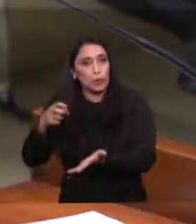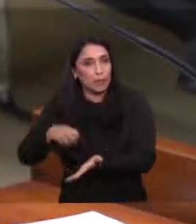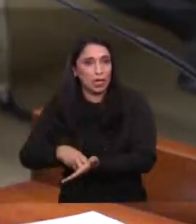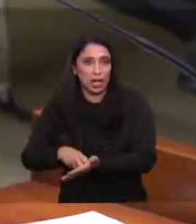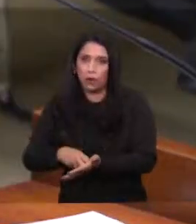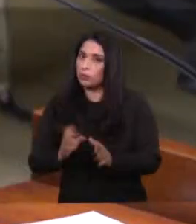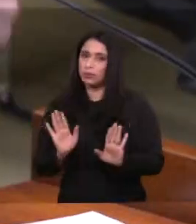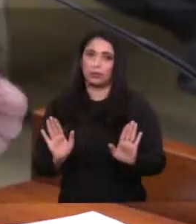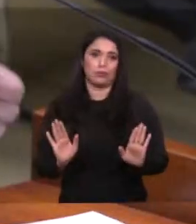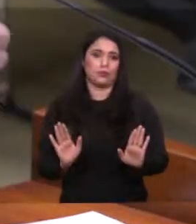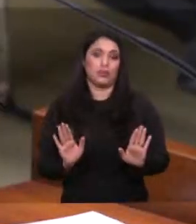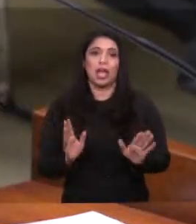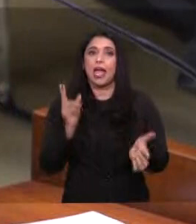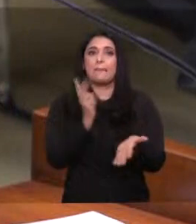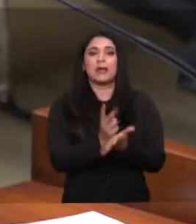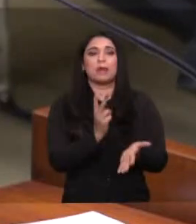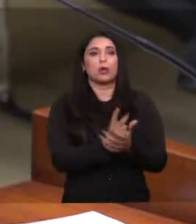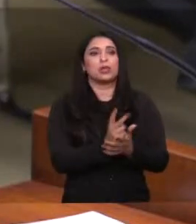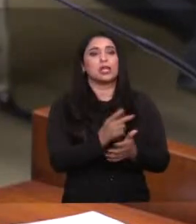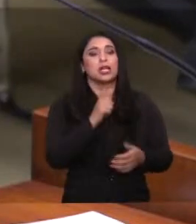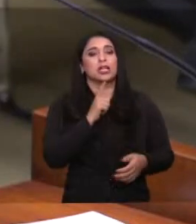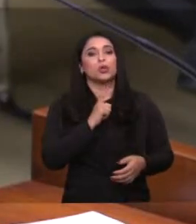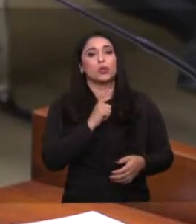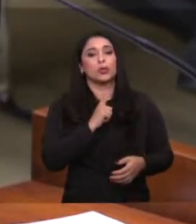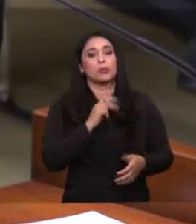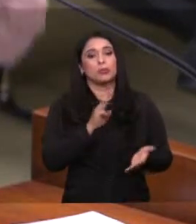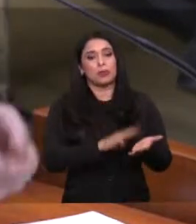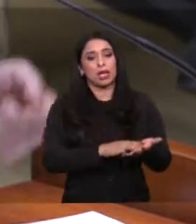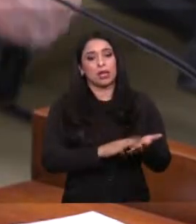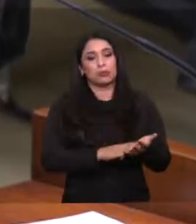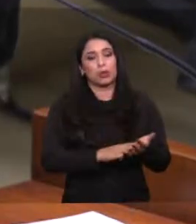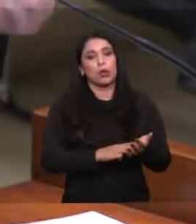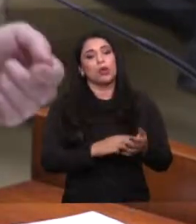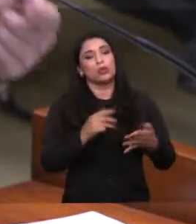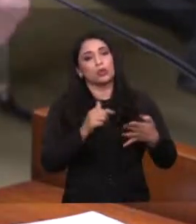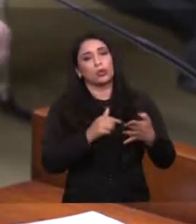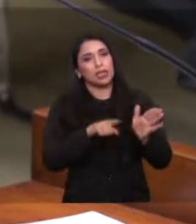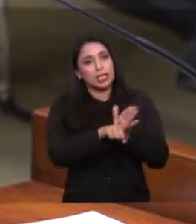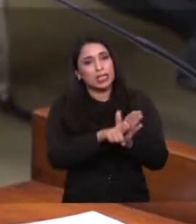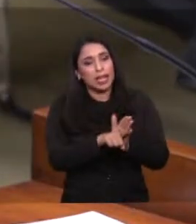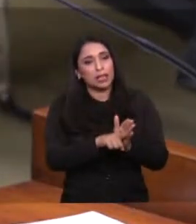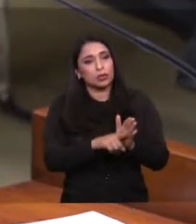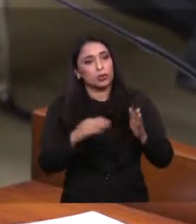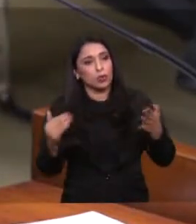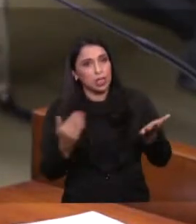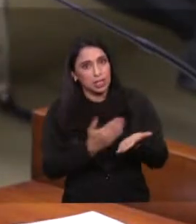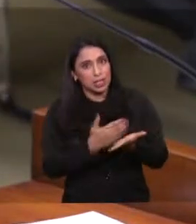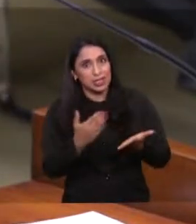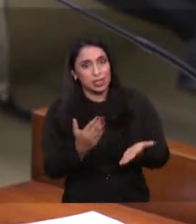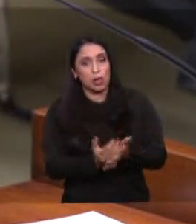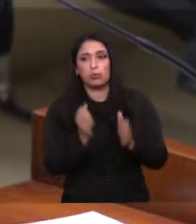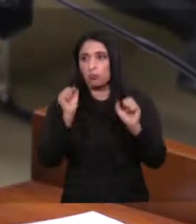membro de tribunal que preside um inquérito originário será parcial para julgar a ação penal.